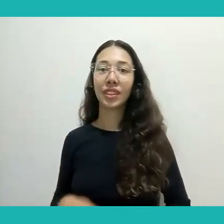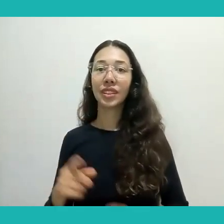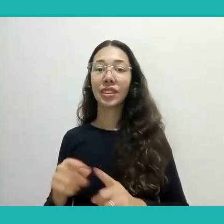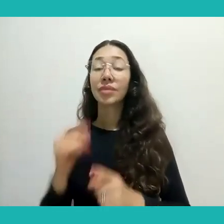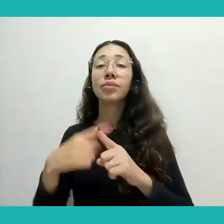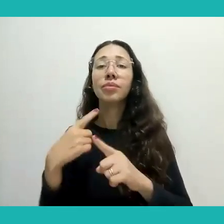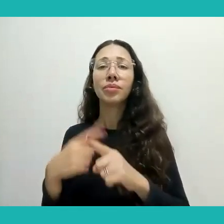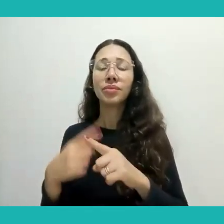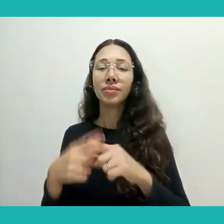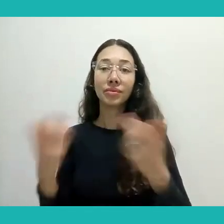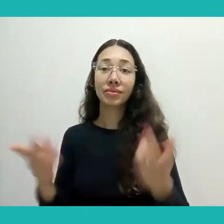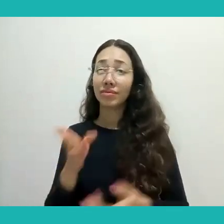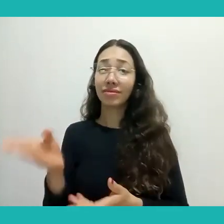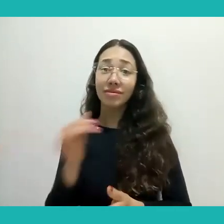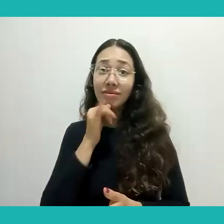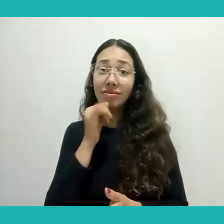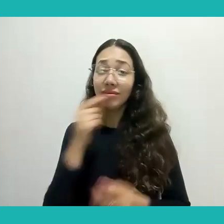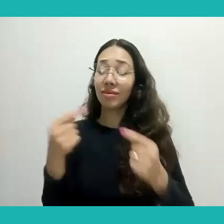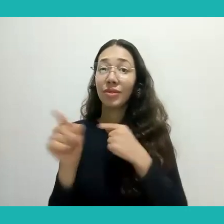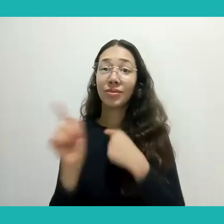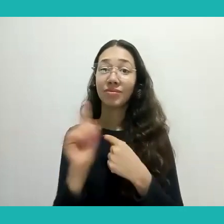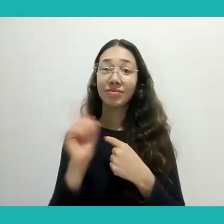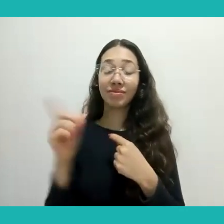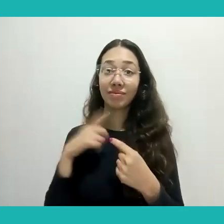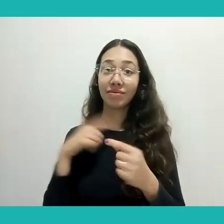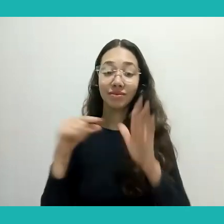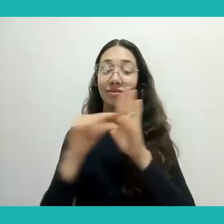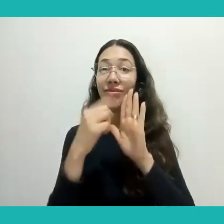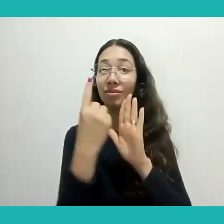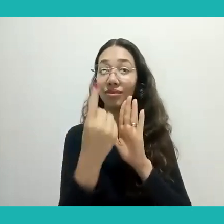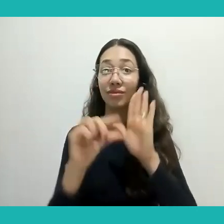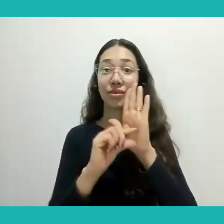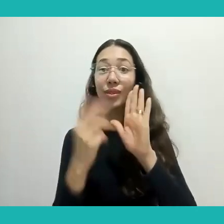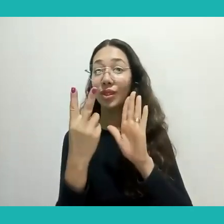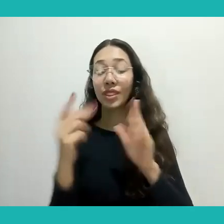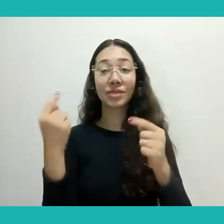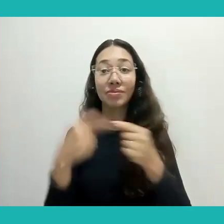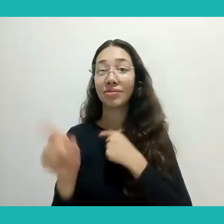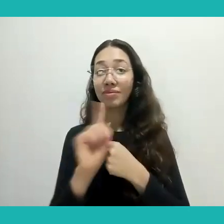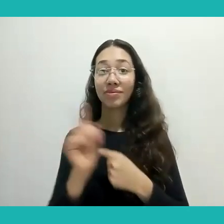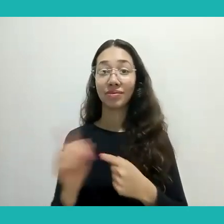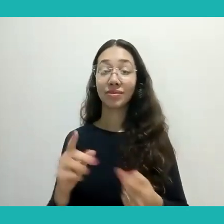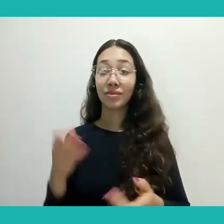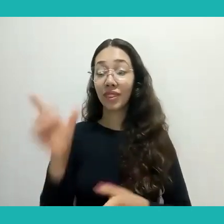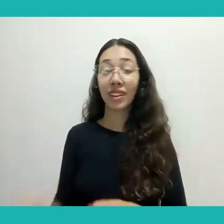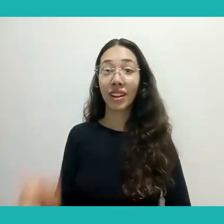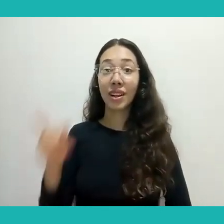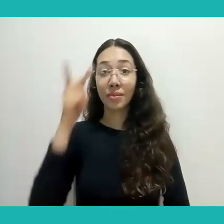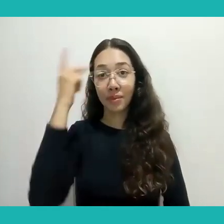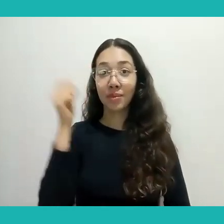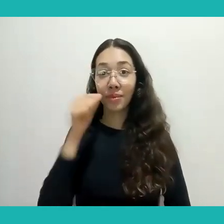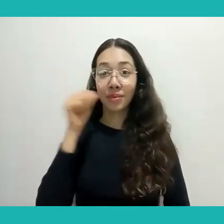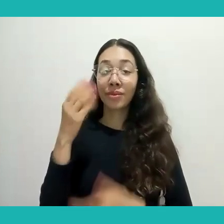quê? Porque elas não vão incidir aqui, nem o inciso 1, nem o inciso 2. Essa moça do caso,